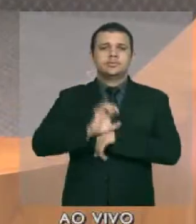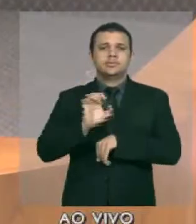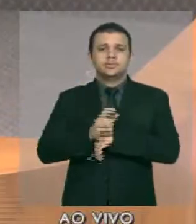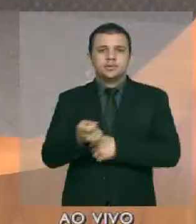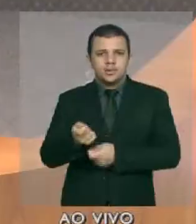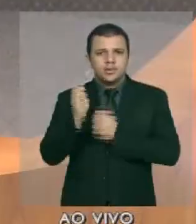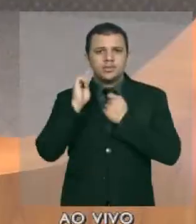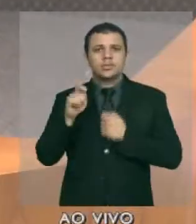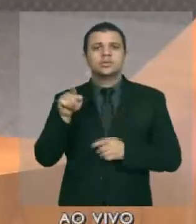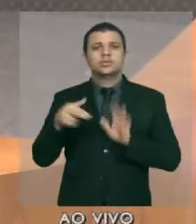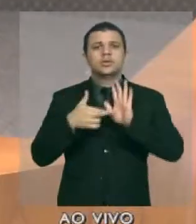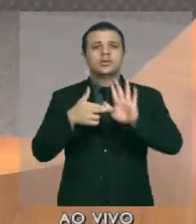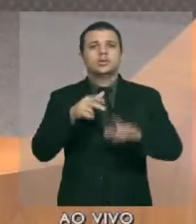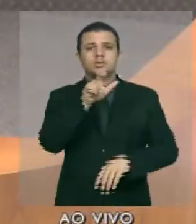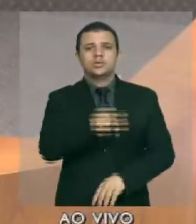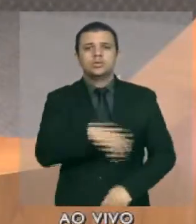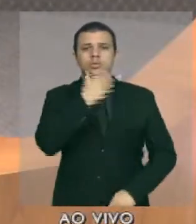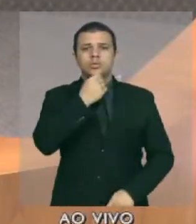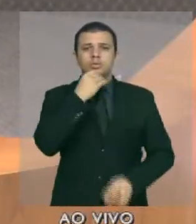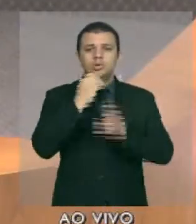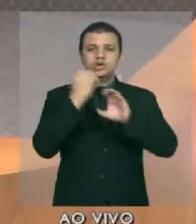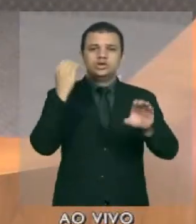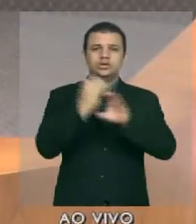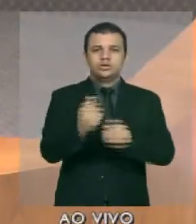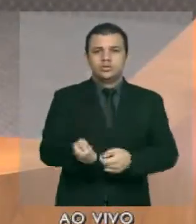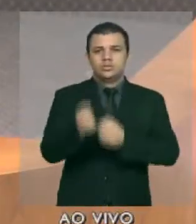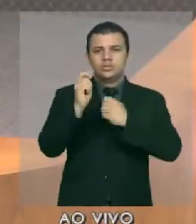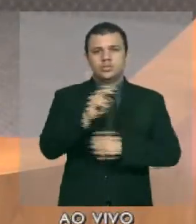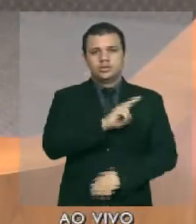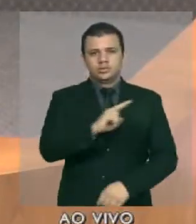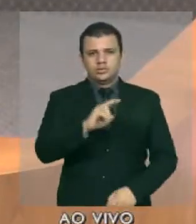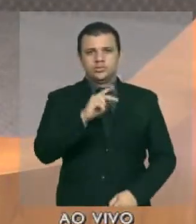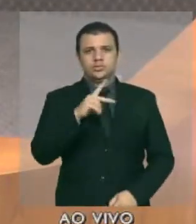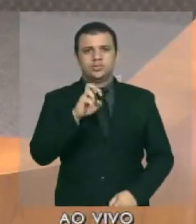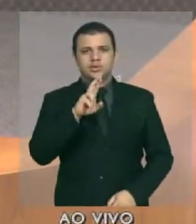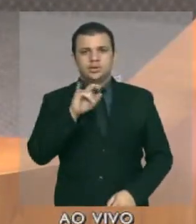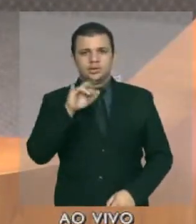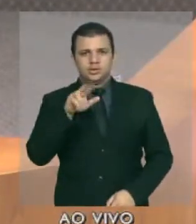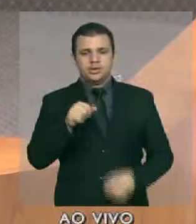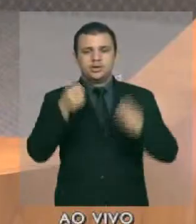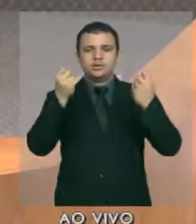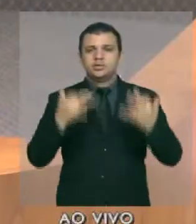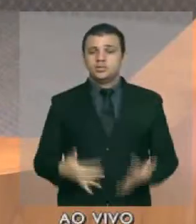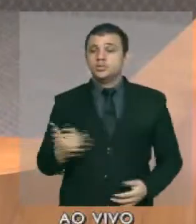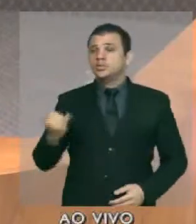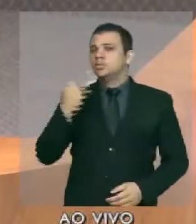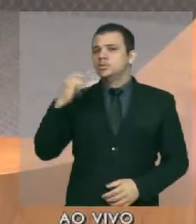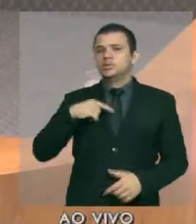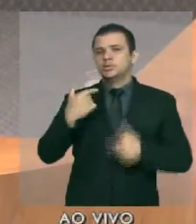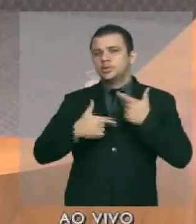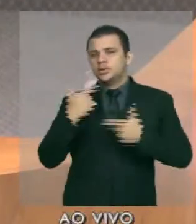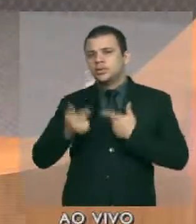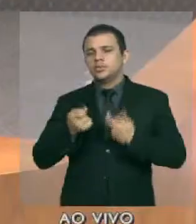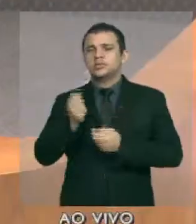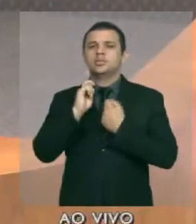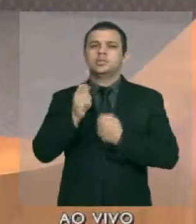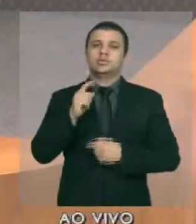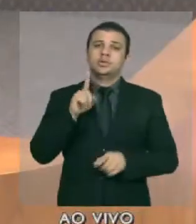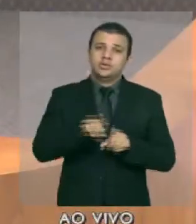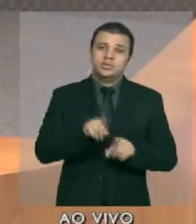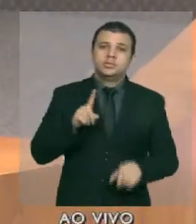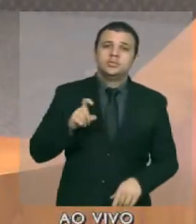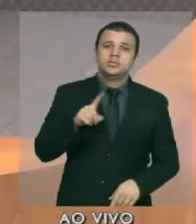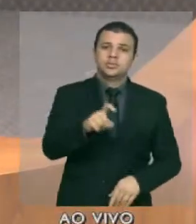uma explanação da importância da casinha de Cultura Inclusive das atividades que em 2004 senhor presidente